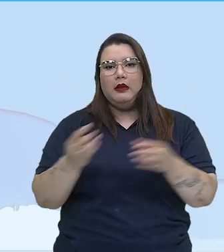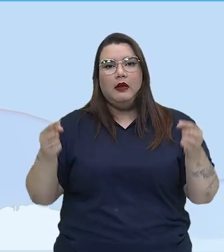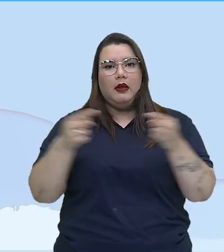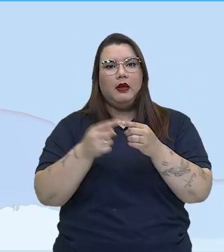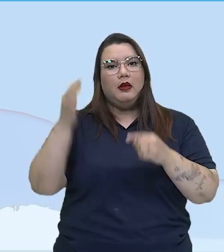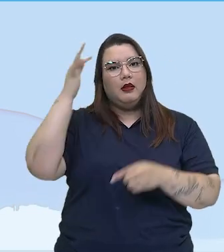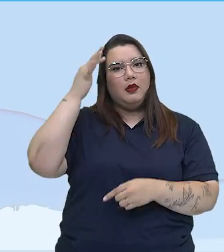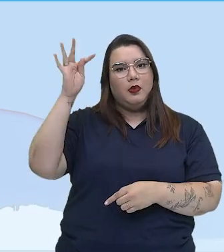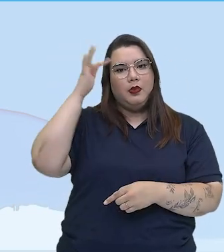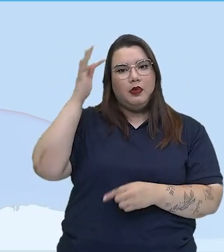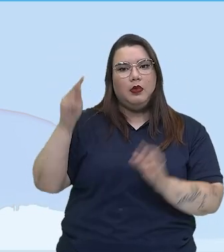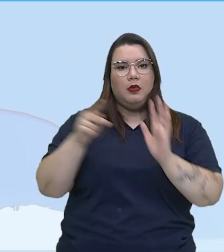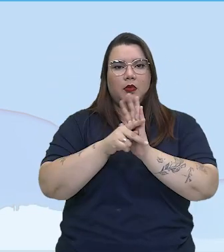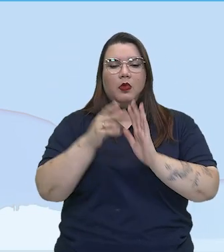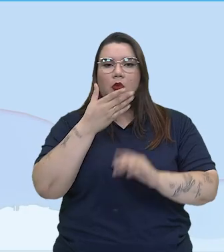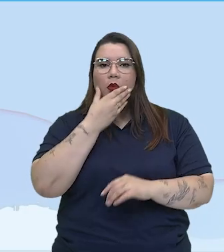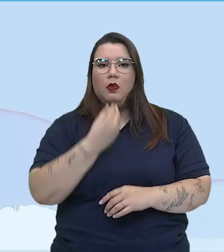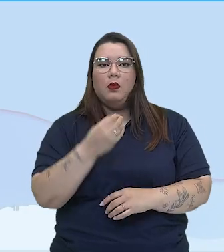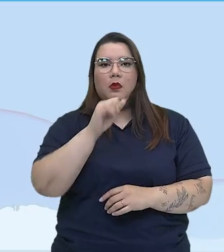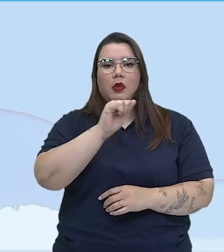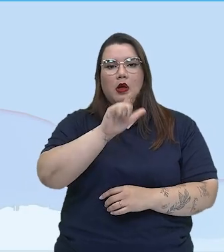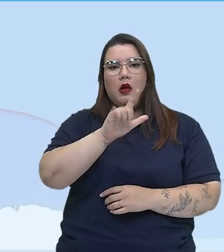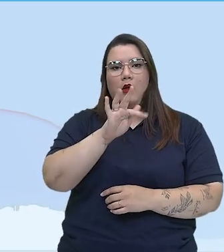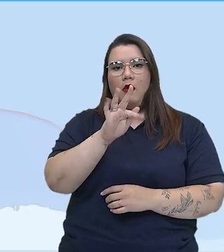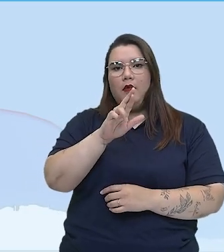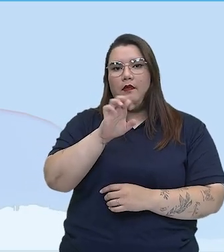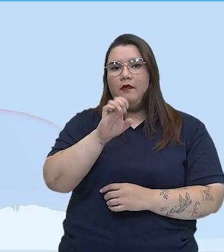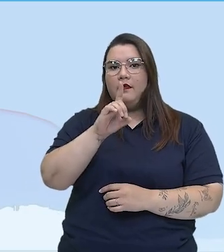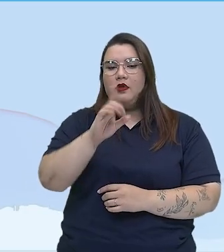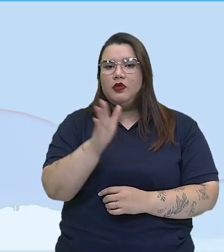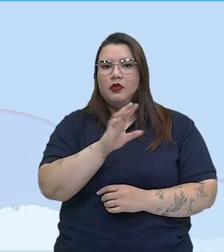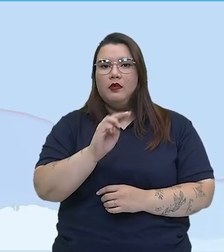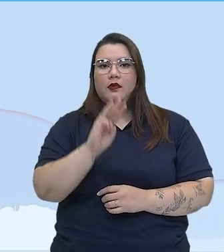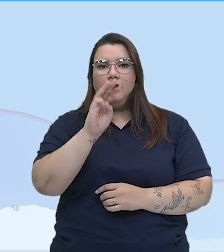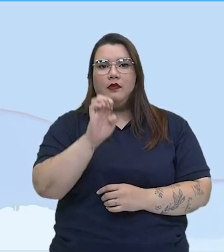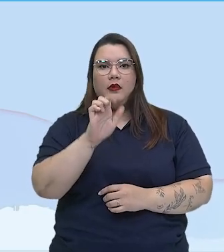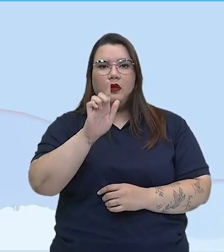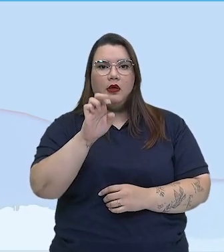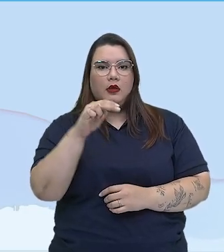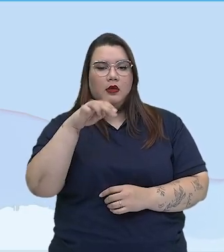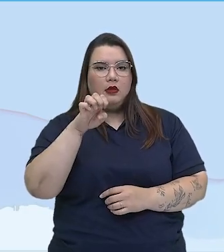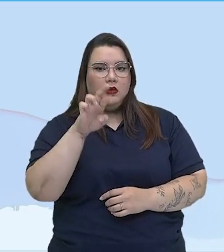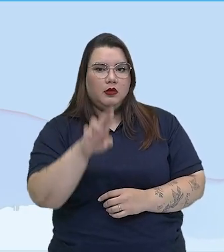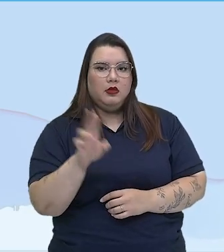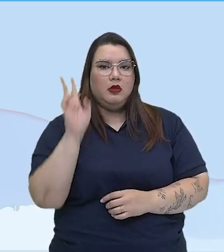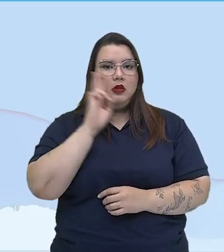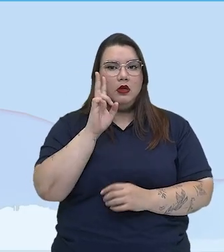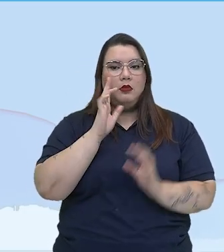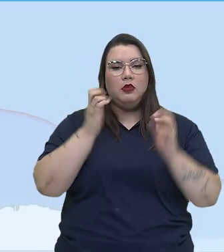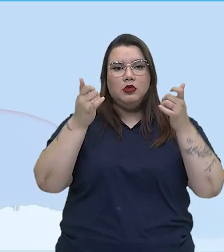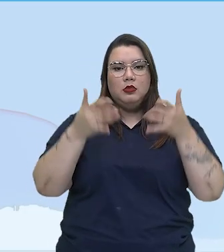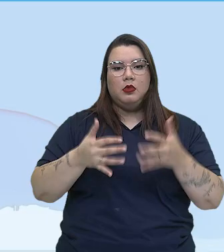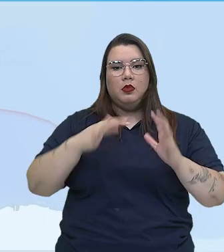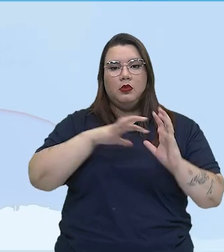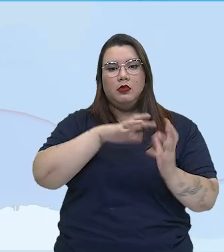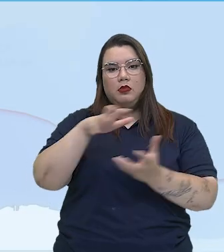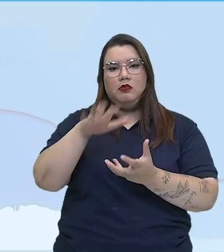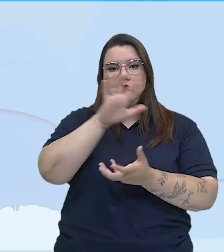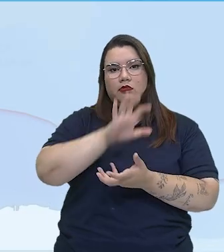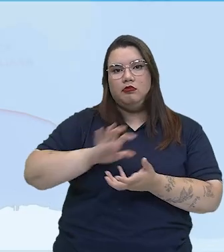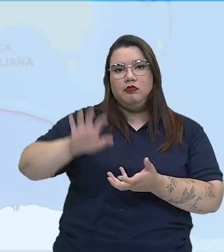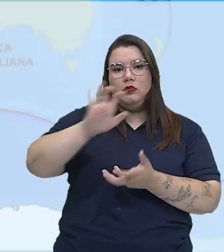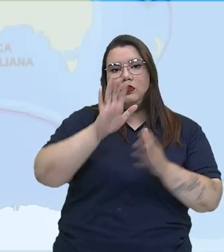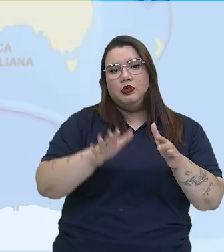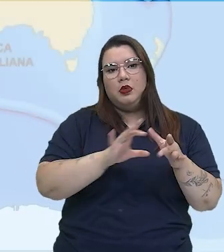teoria de Alfred Wegener, que os continentes eles já estiveram unidos lá no